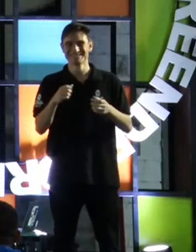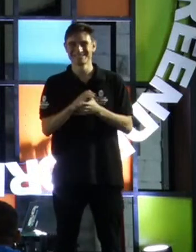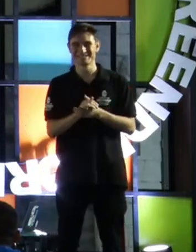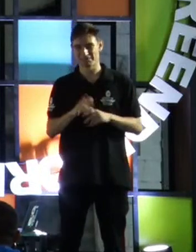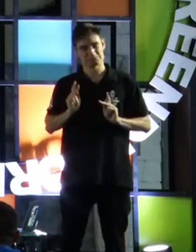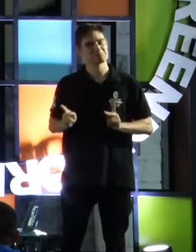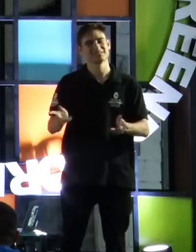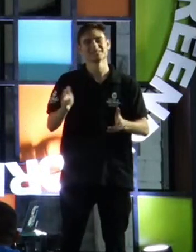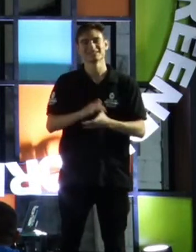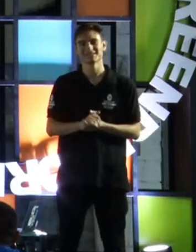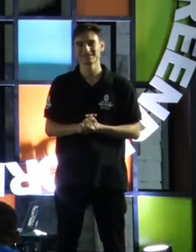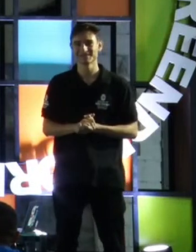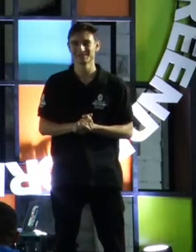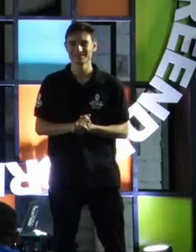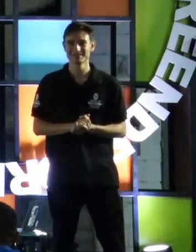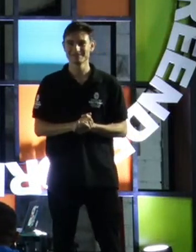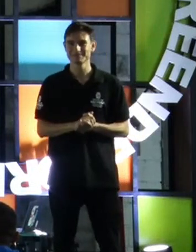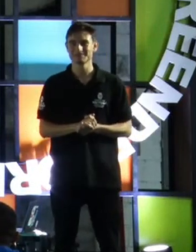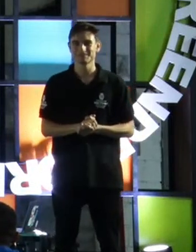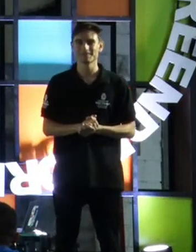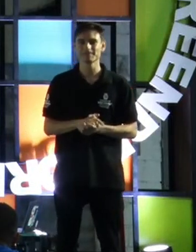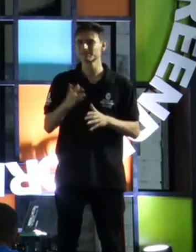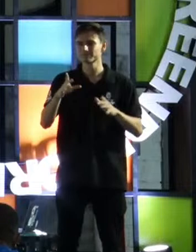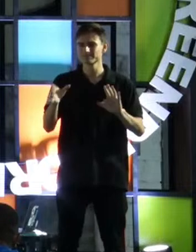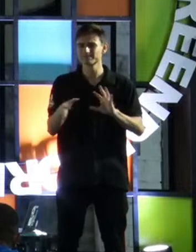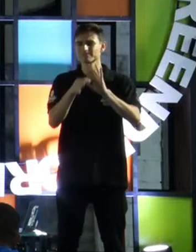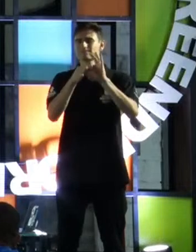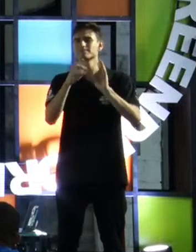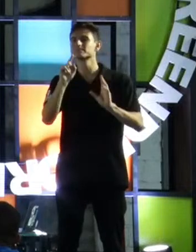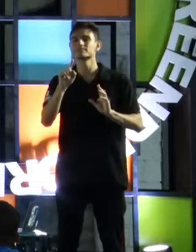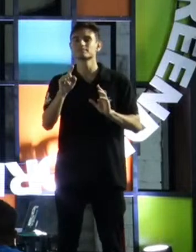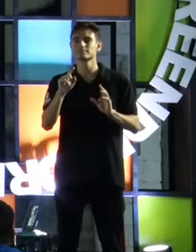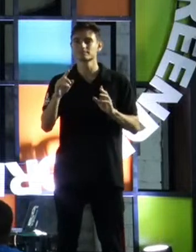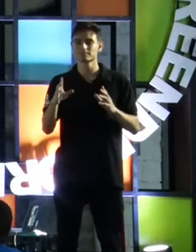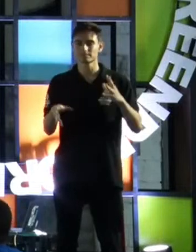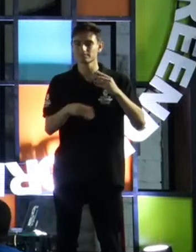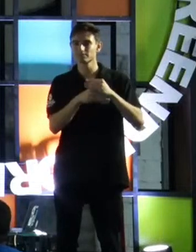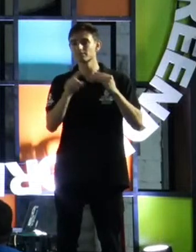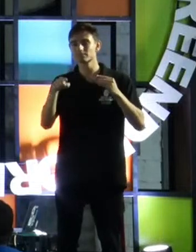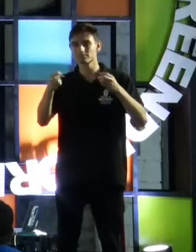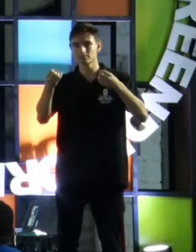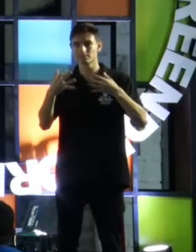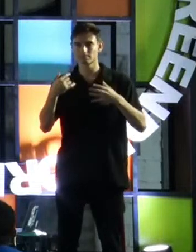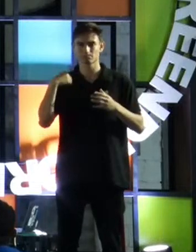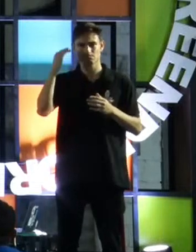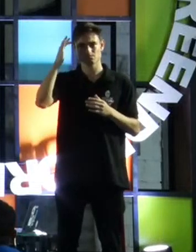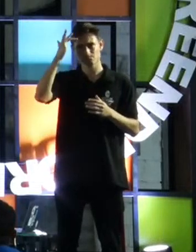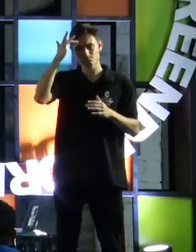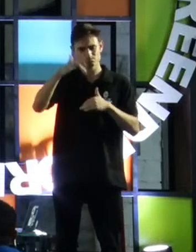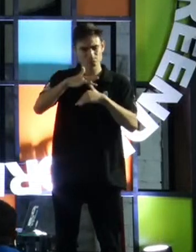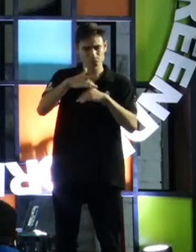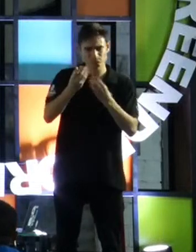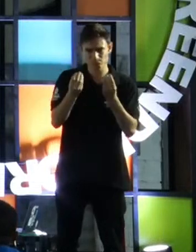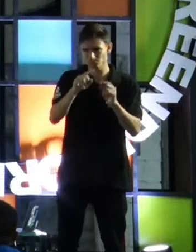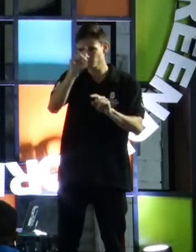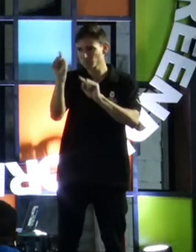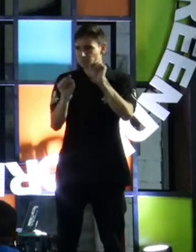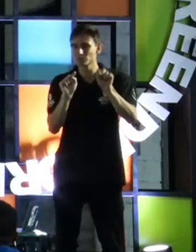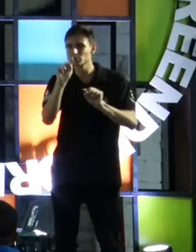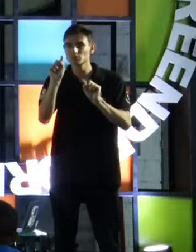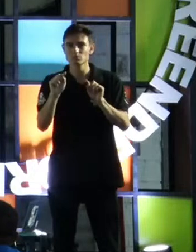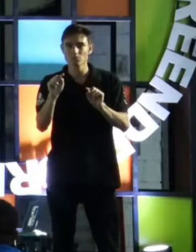Vamos embora. E aí, nesse contexto, eu tenho muitas dúvidas. Na verdade, eu só tenho